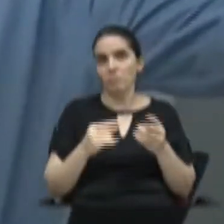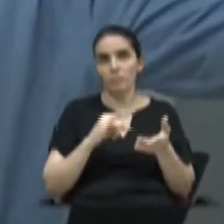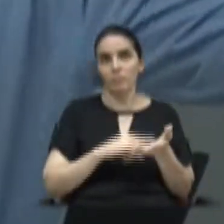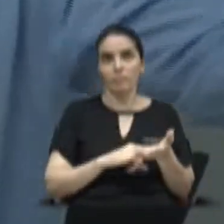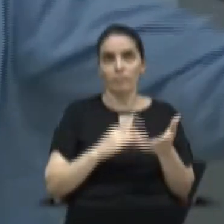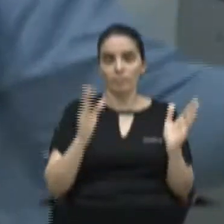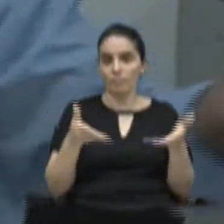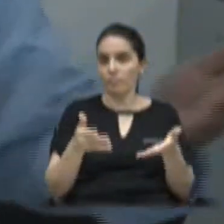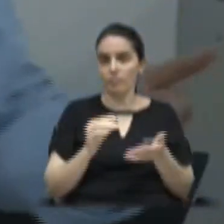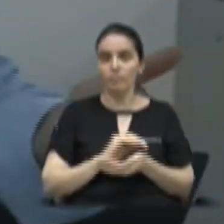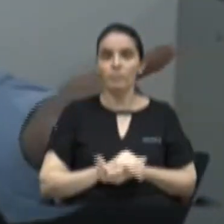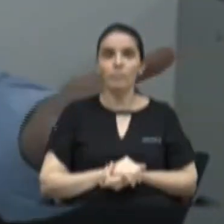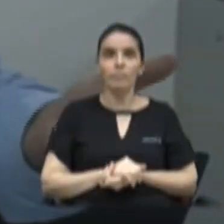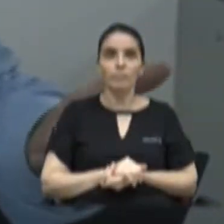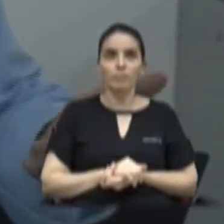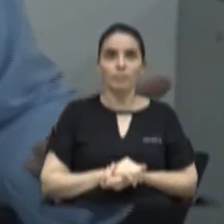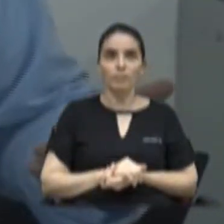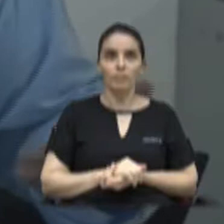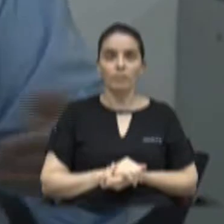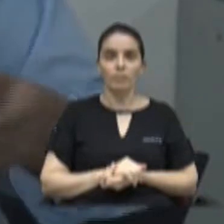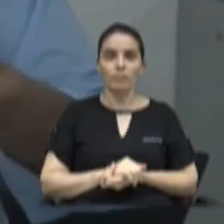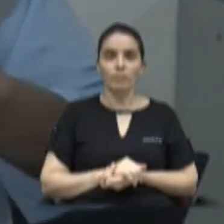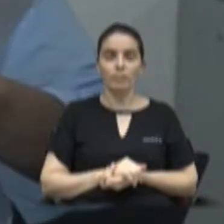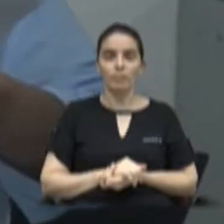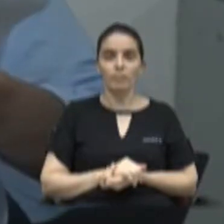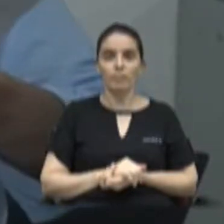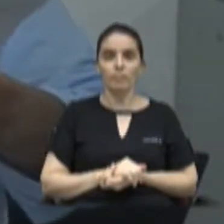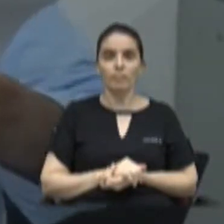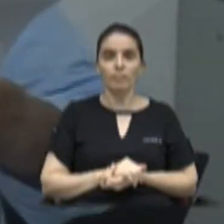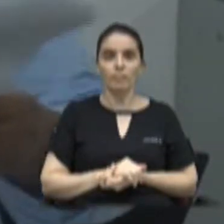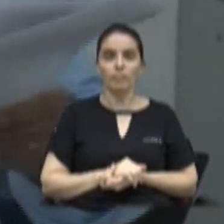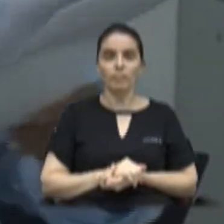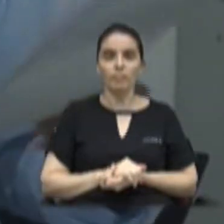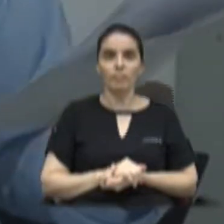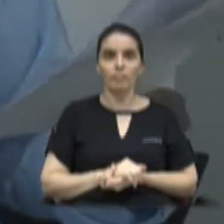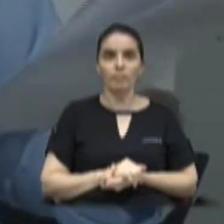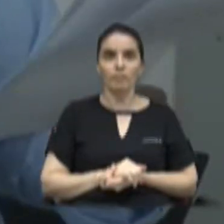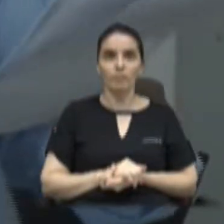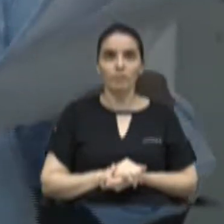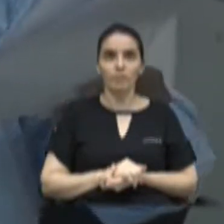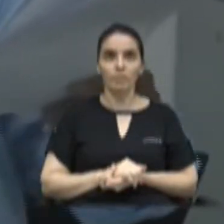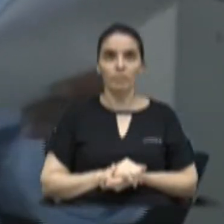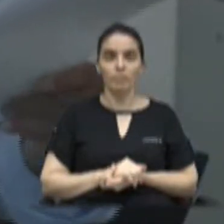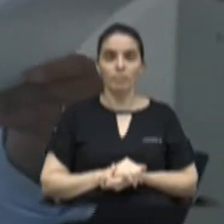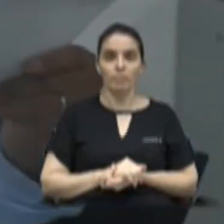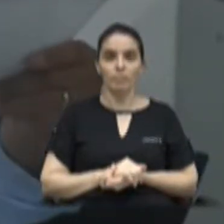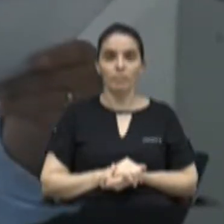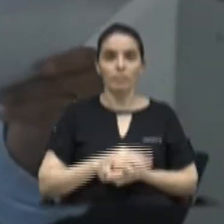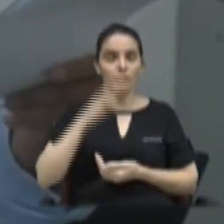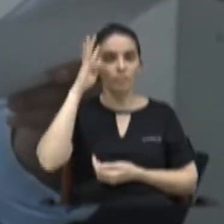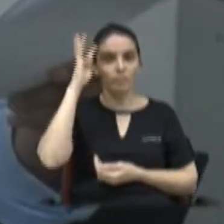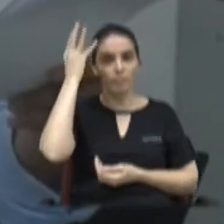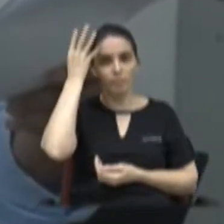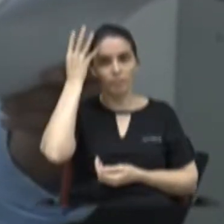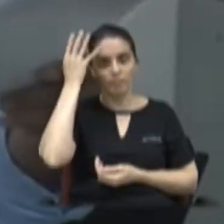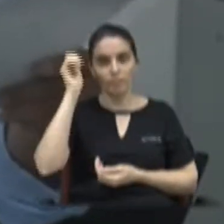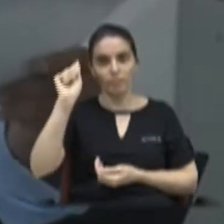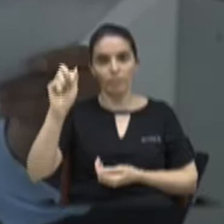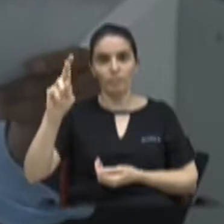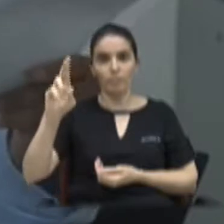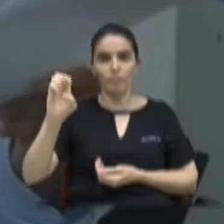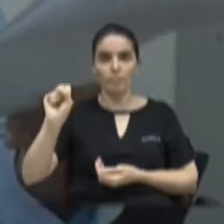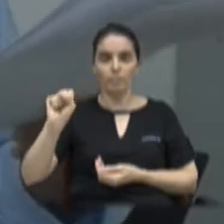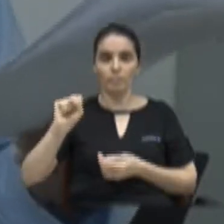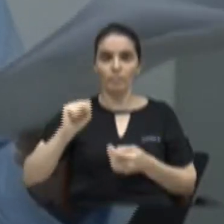pela BRK também. Então vamos lá. Olha que resolução linda que a Ares fez. Resolução Ares PCJ,